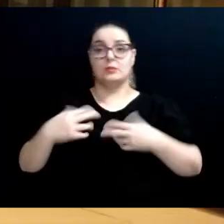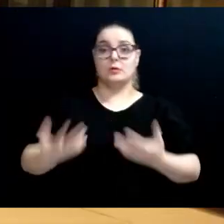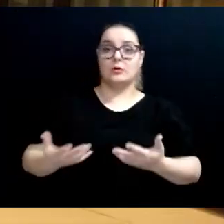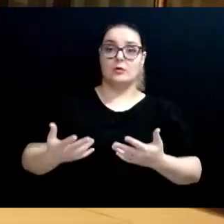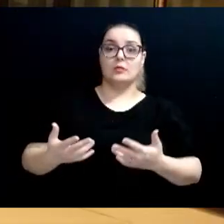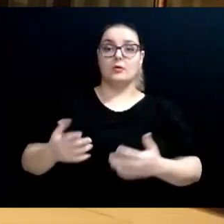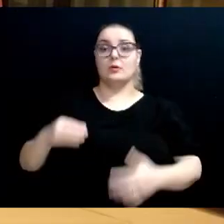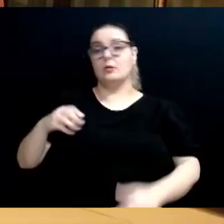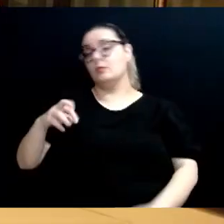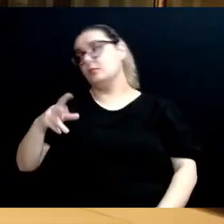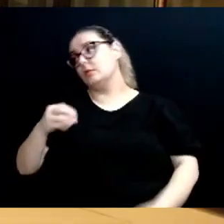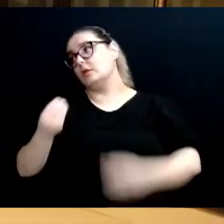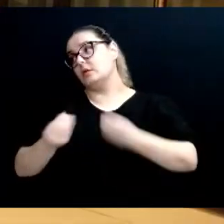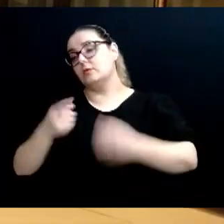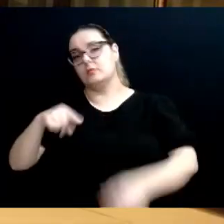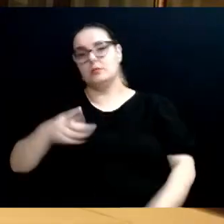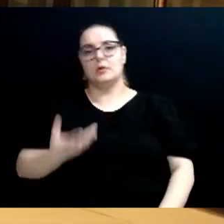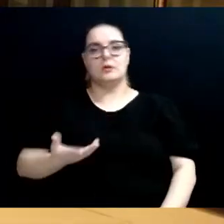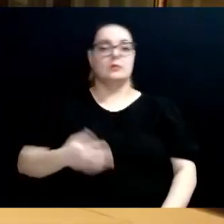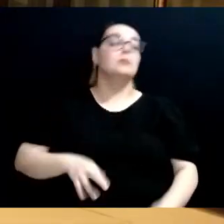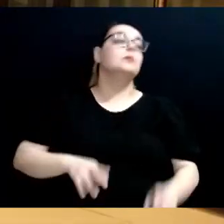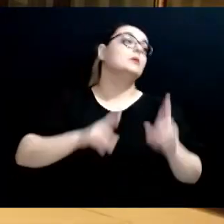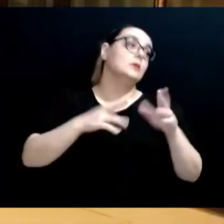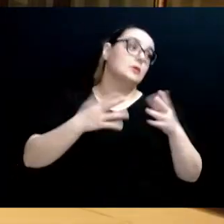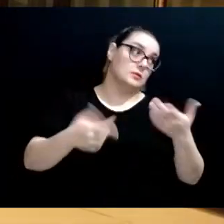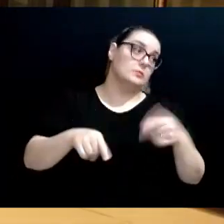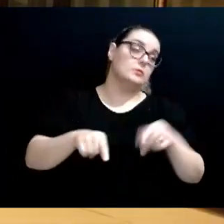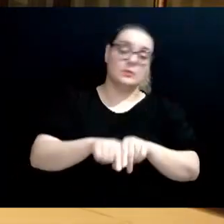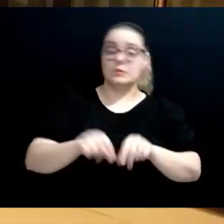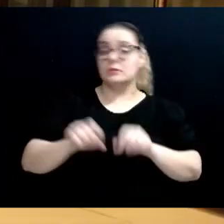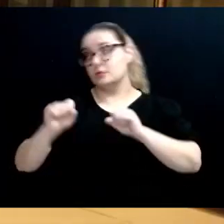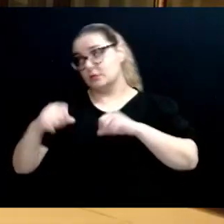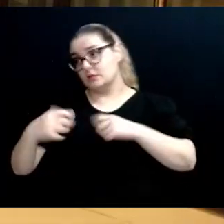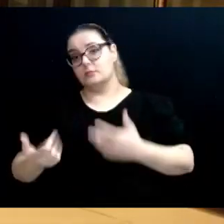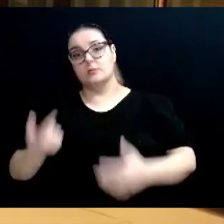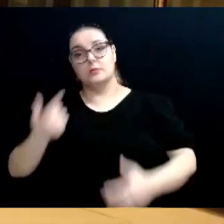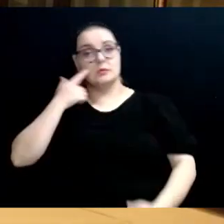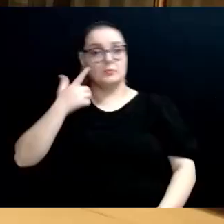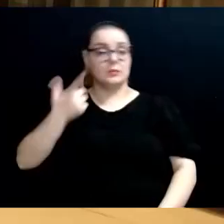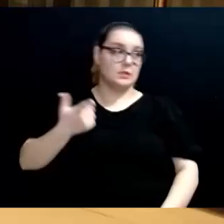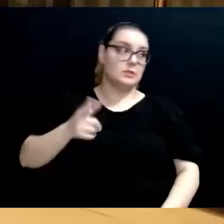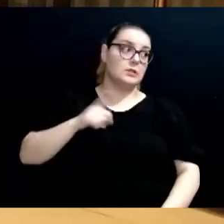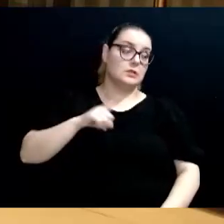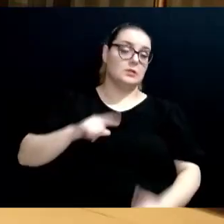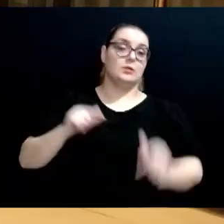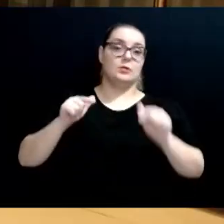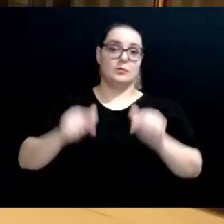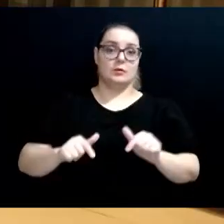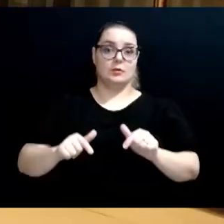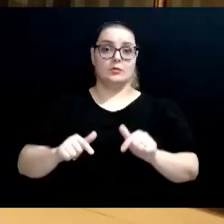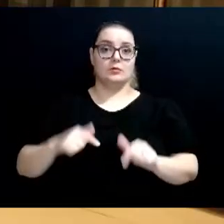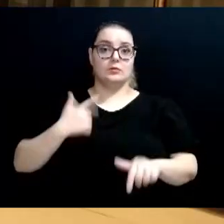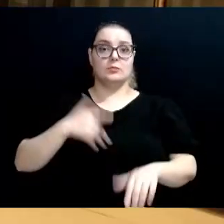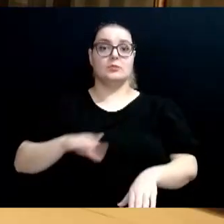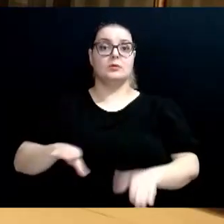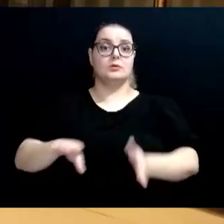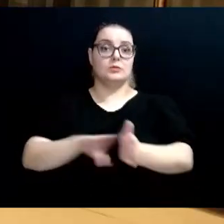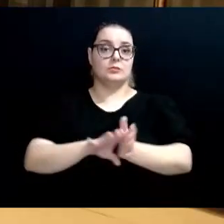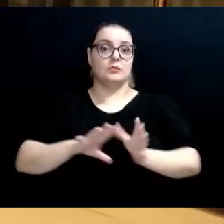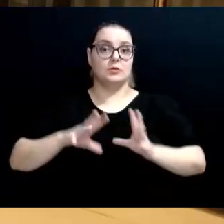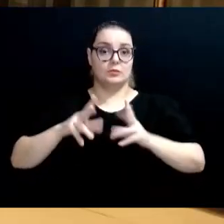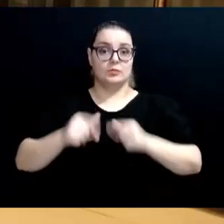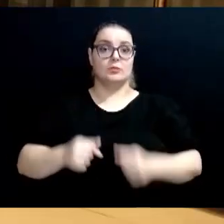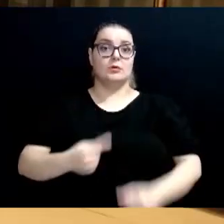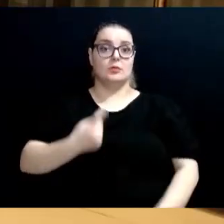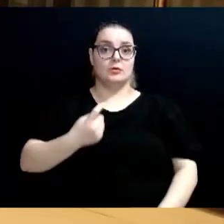suas especificidades, com seus medos, muitas vezes, em relação ao mercado? Como é isso para vocês? E as